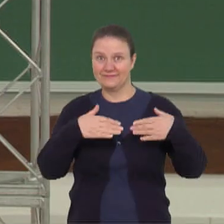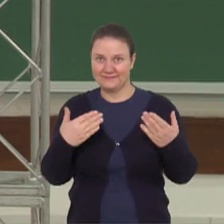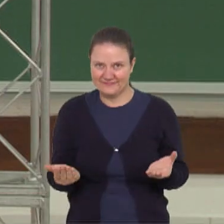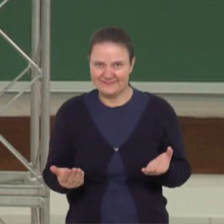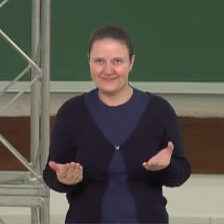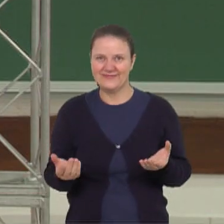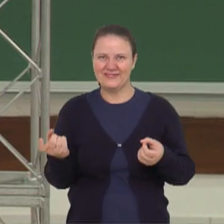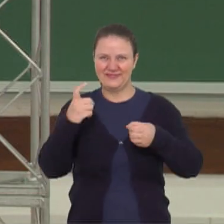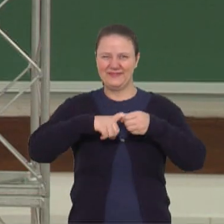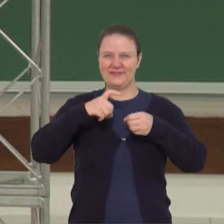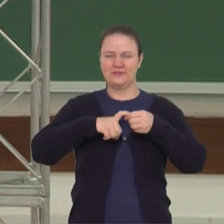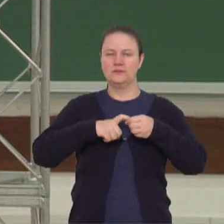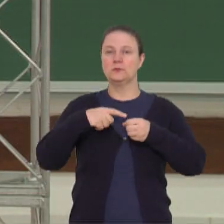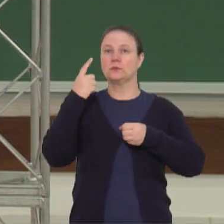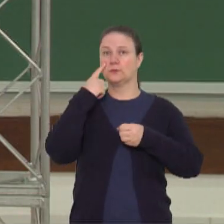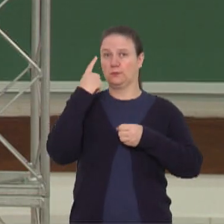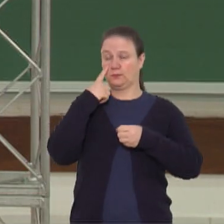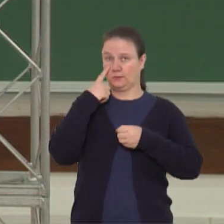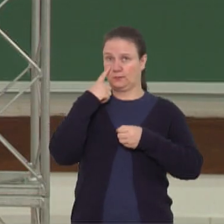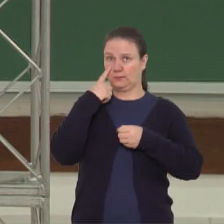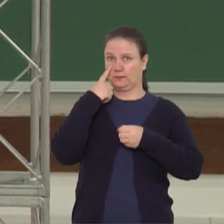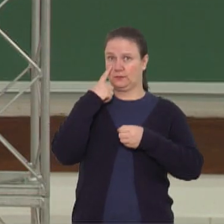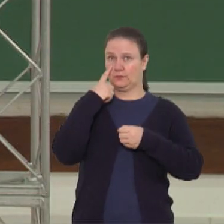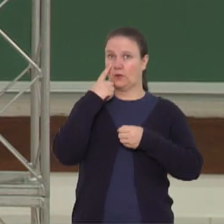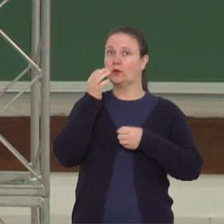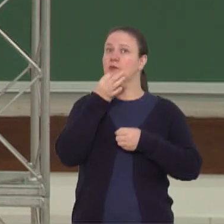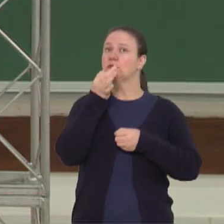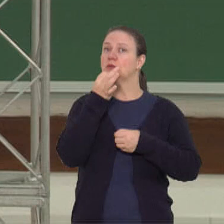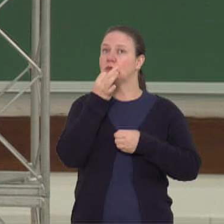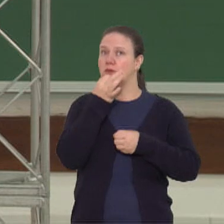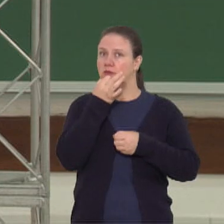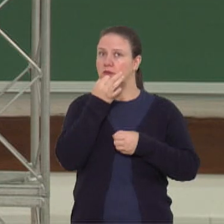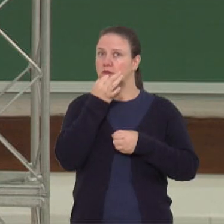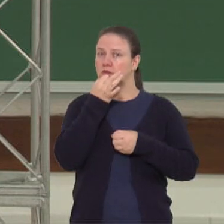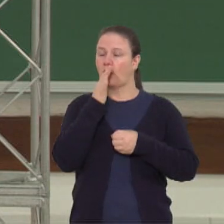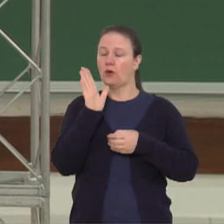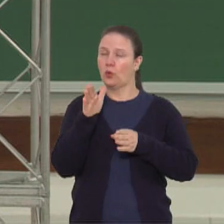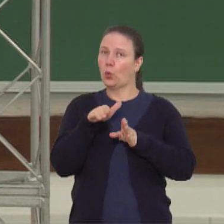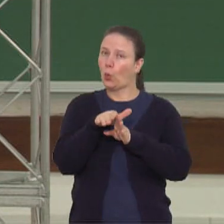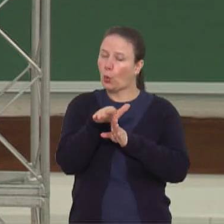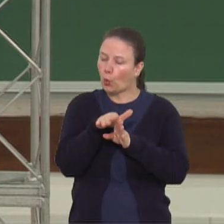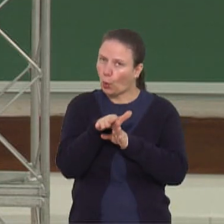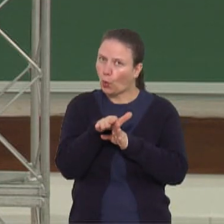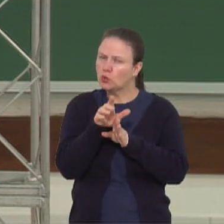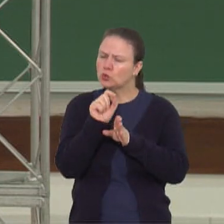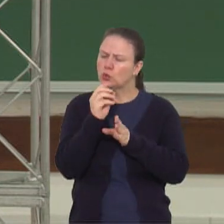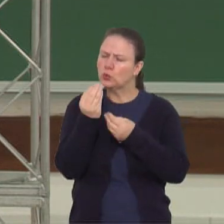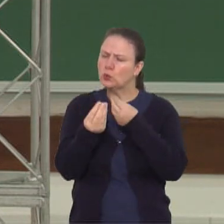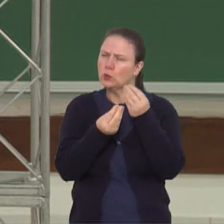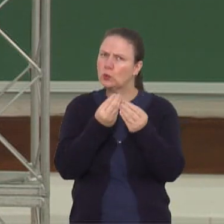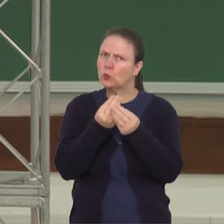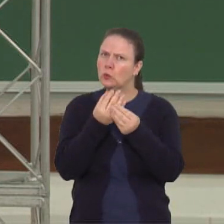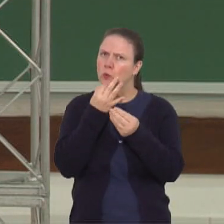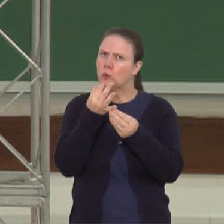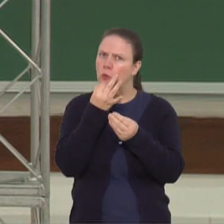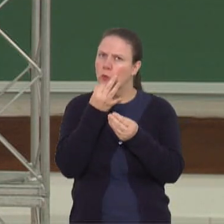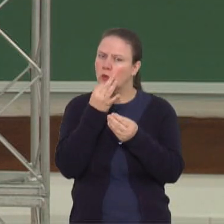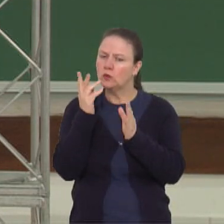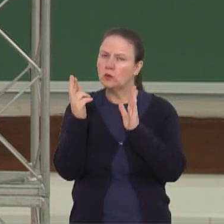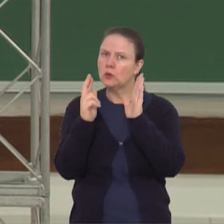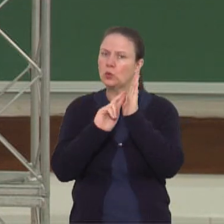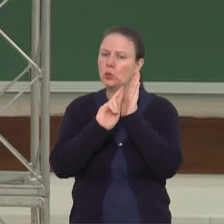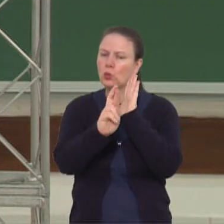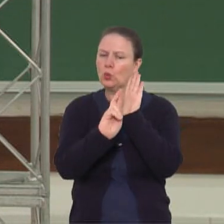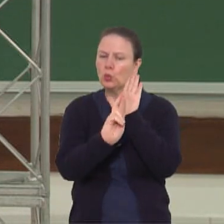Estamos de volta e agora vamos para as sugestões, as orientações de resposta para